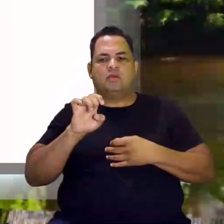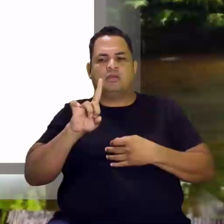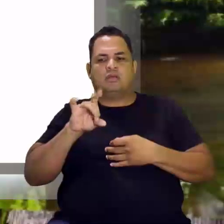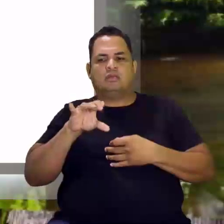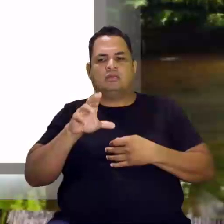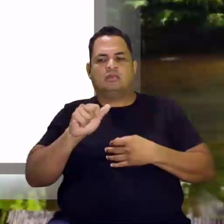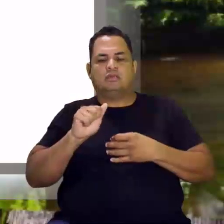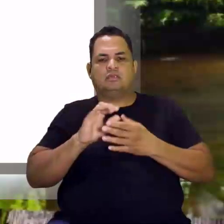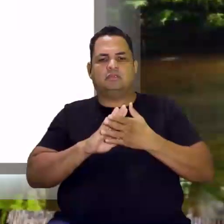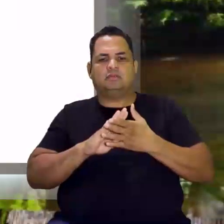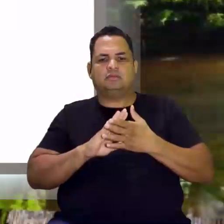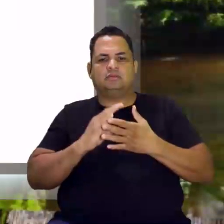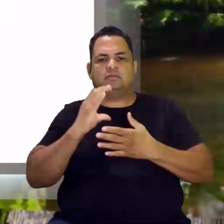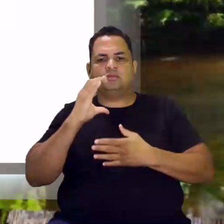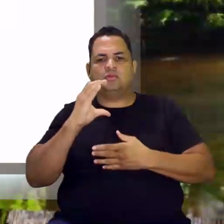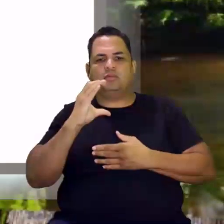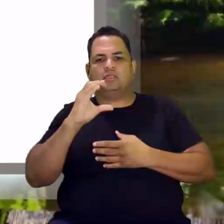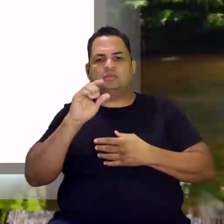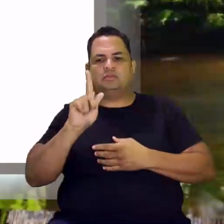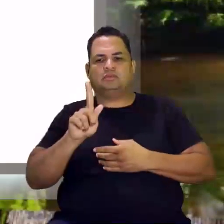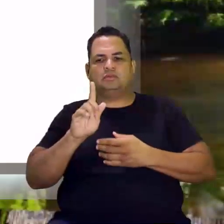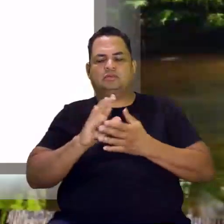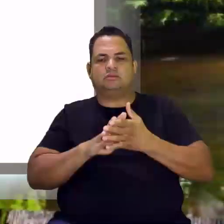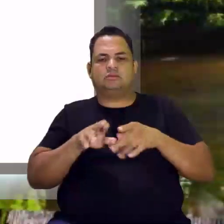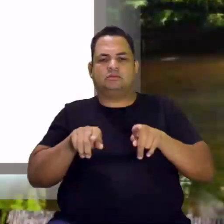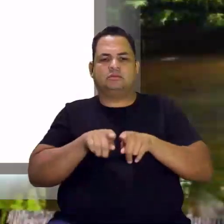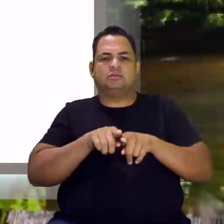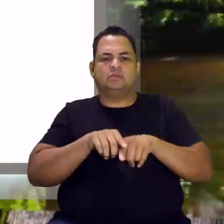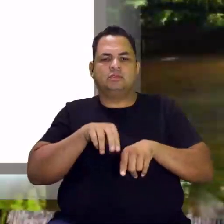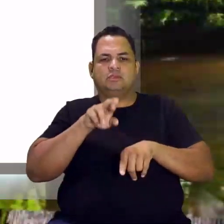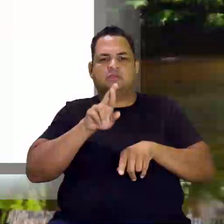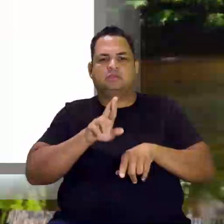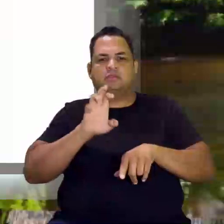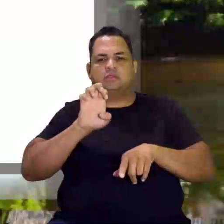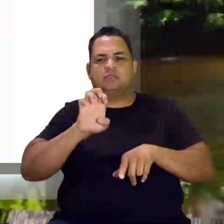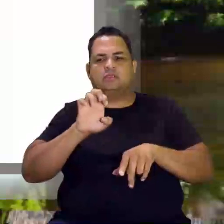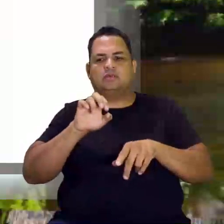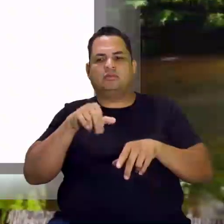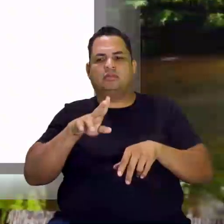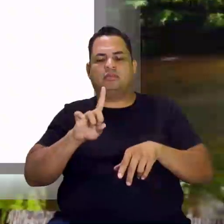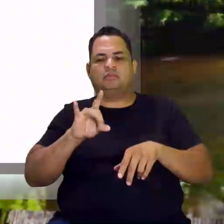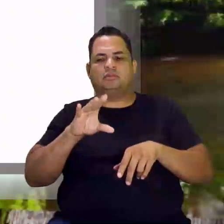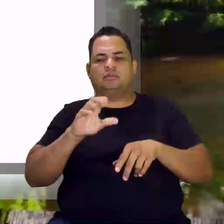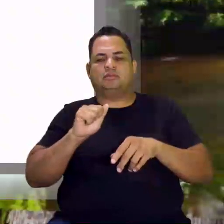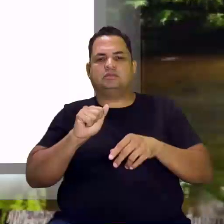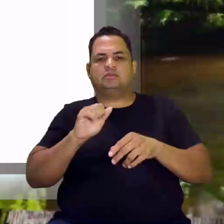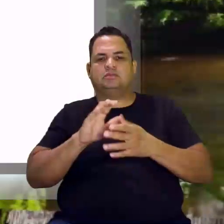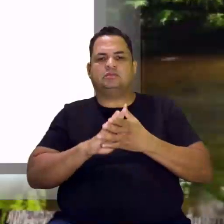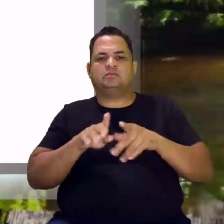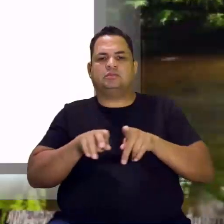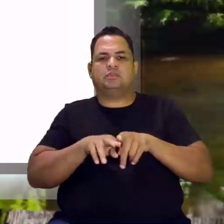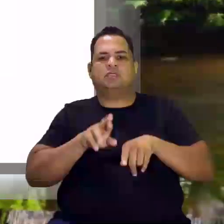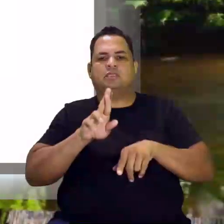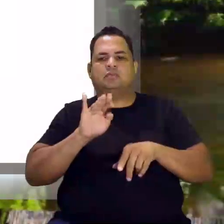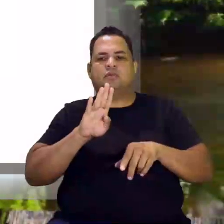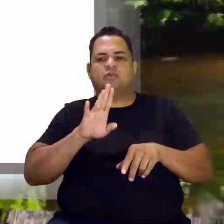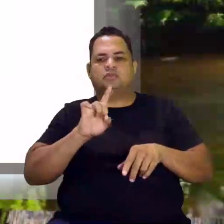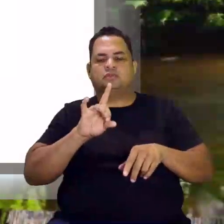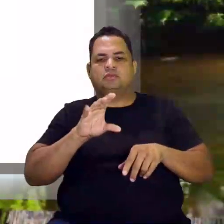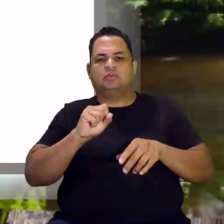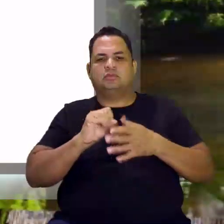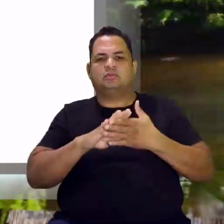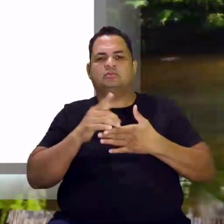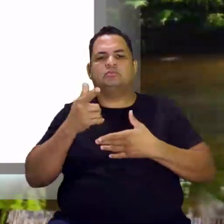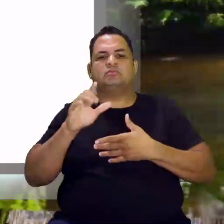tá? Nem o complexo de Golgi, nem o retículo endoplasmático, nem ribossomos, tá? Nenhuma